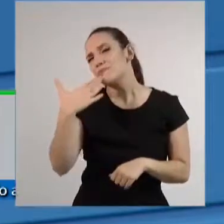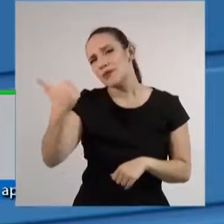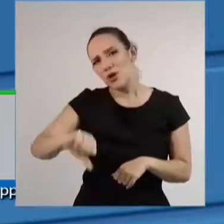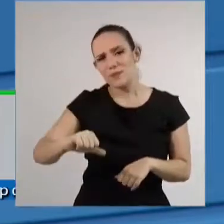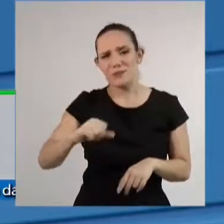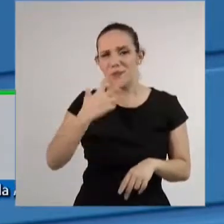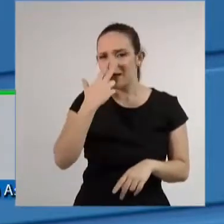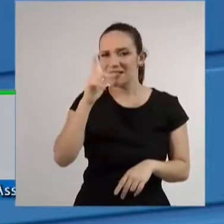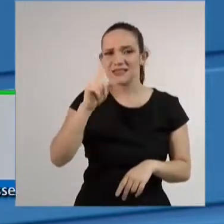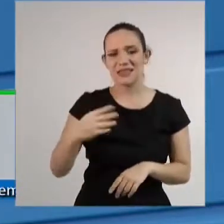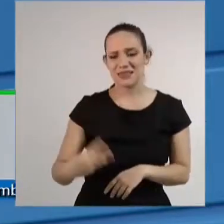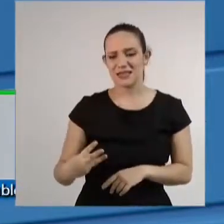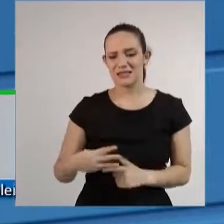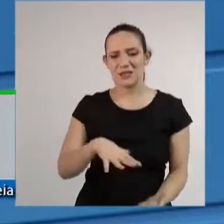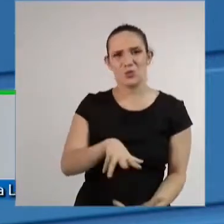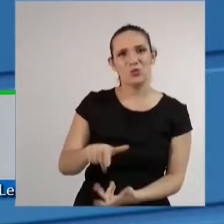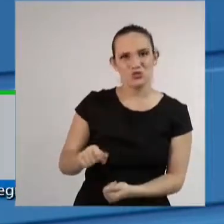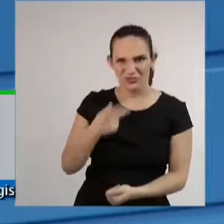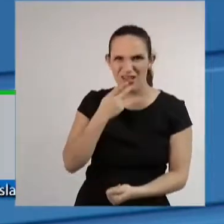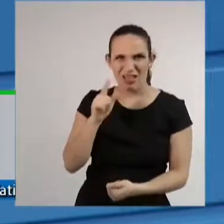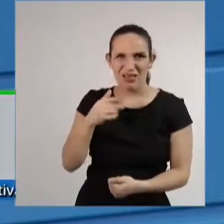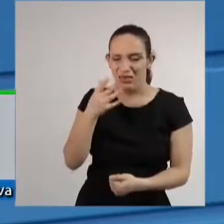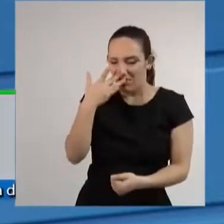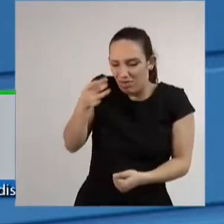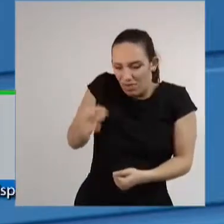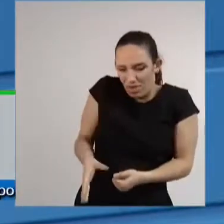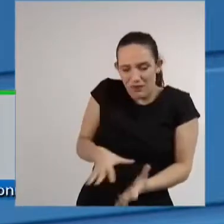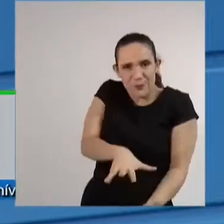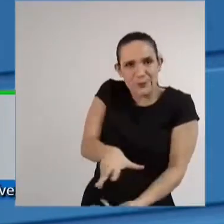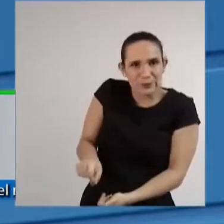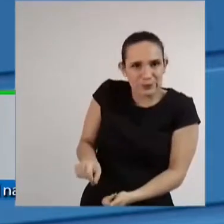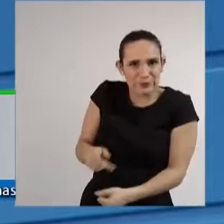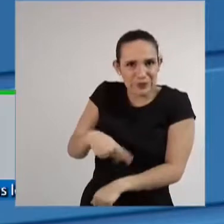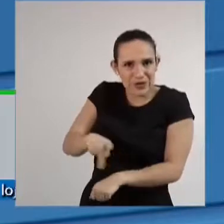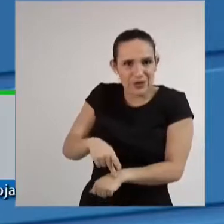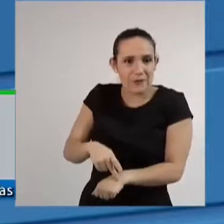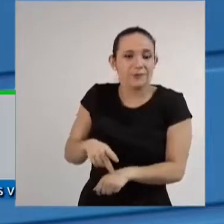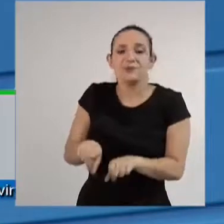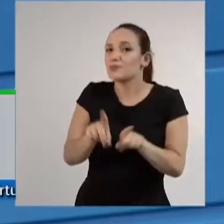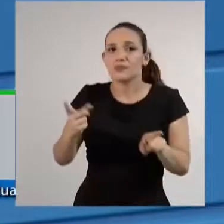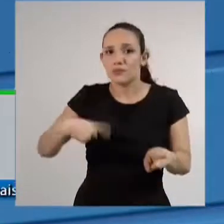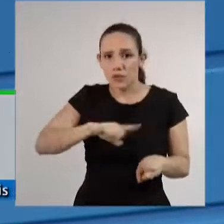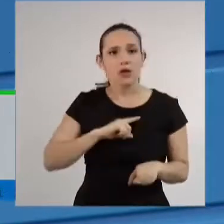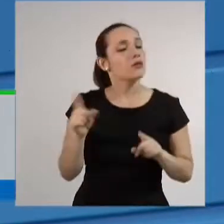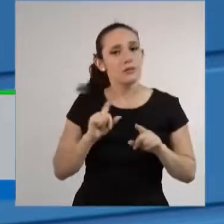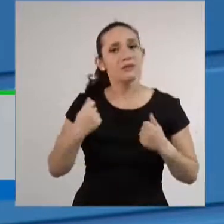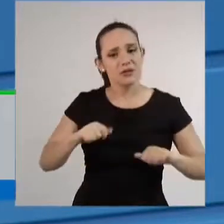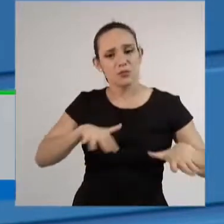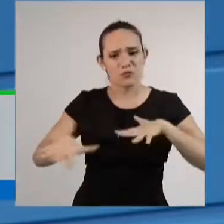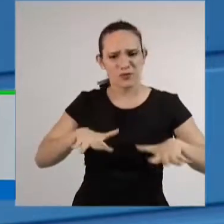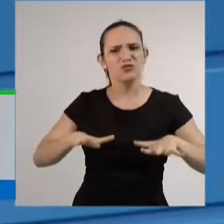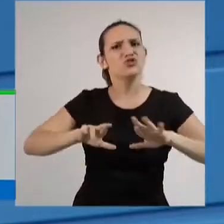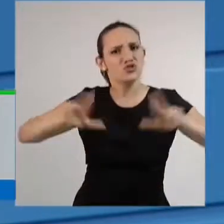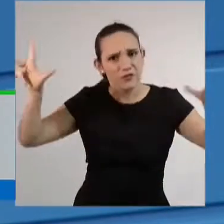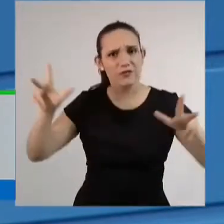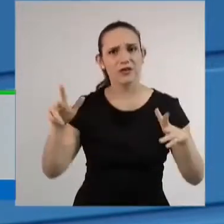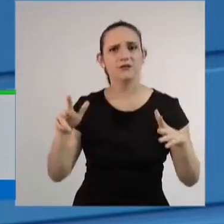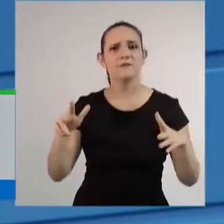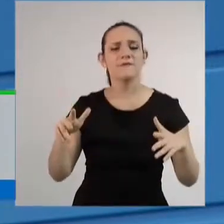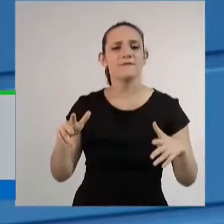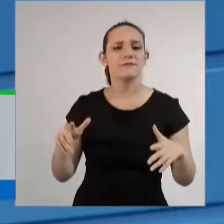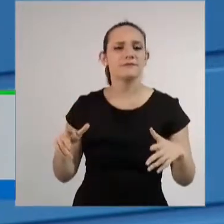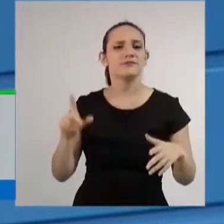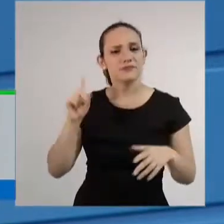de submundo, pelo andar da carruagem. Espero que a gente possa fazer um movimento contrário. E fazer um movimento contrário, para fazer um movimento contrário,